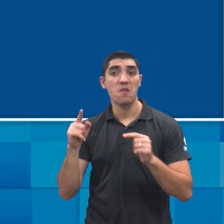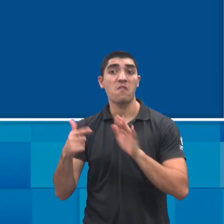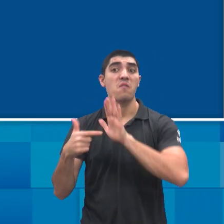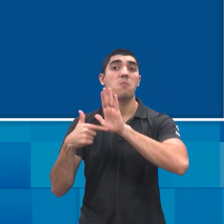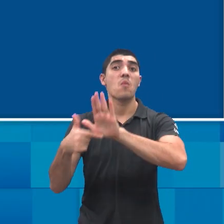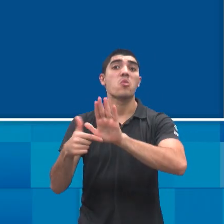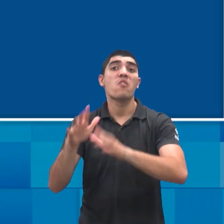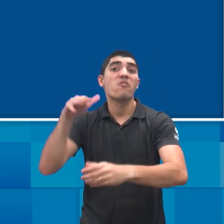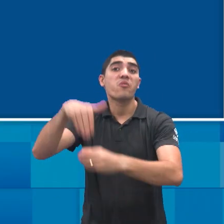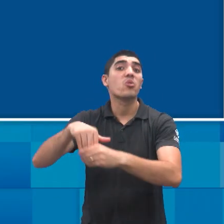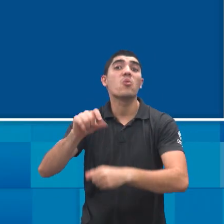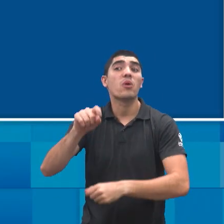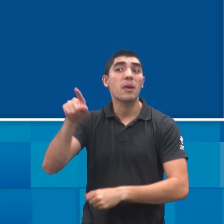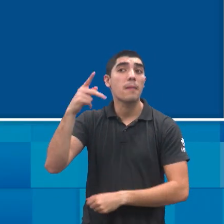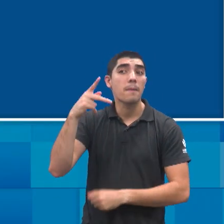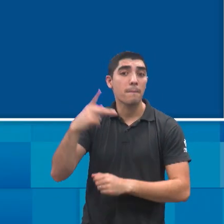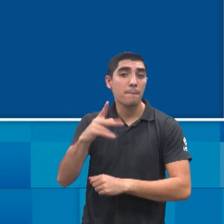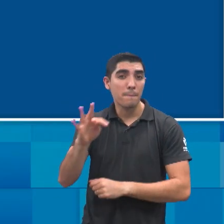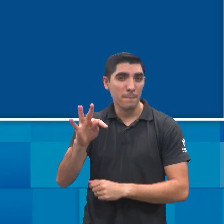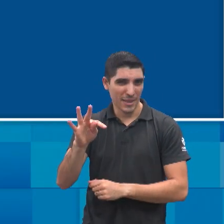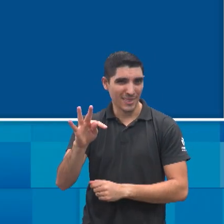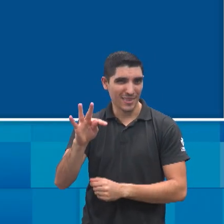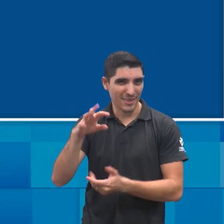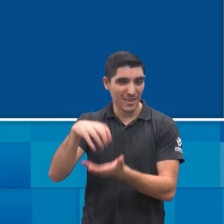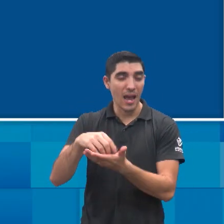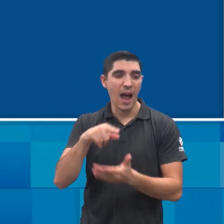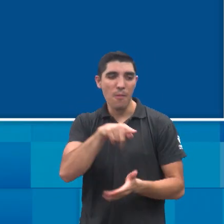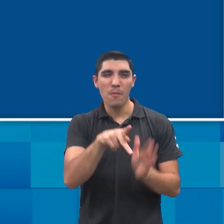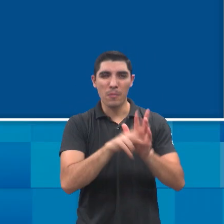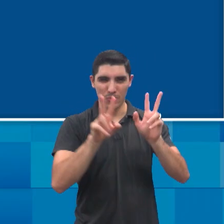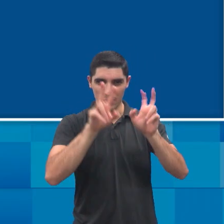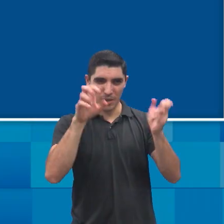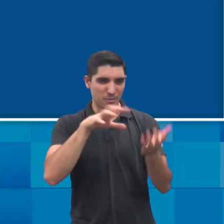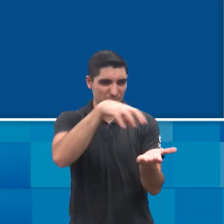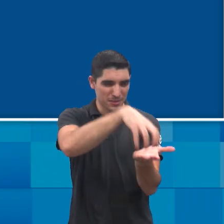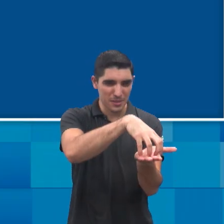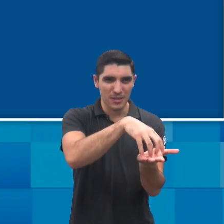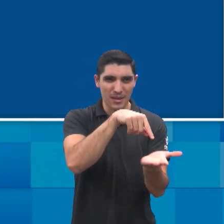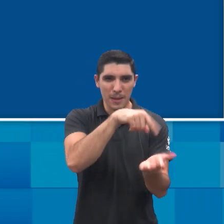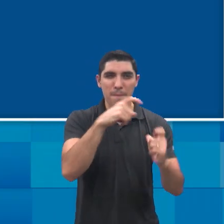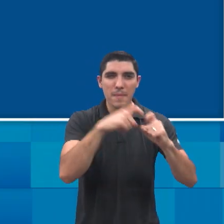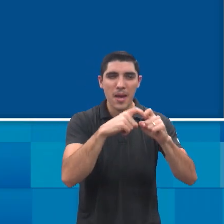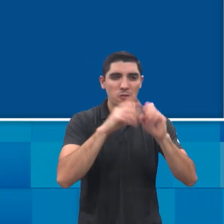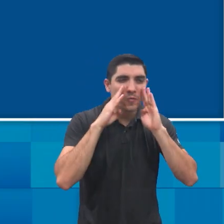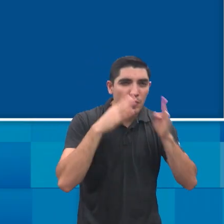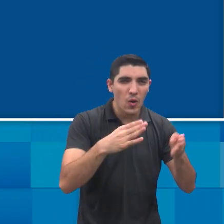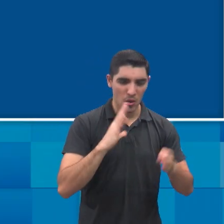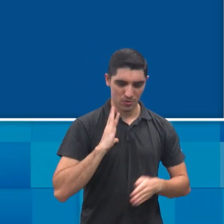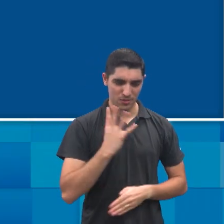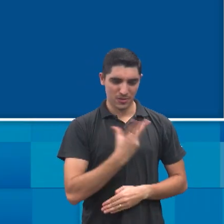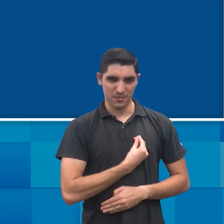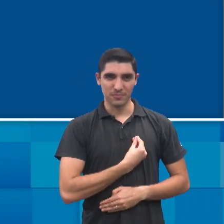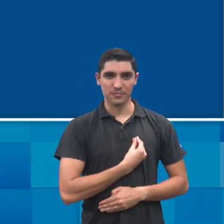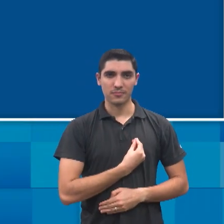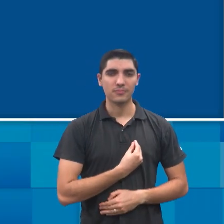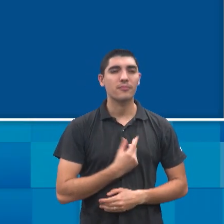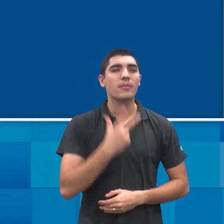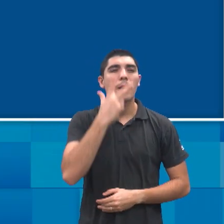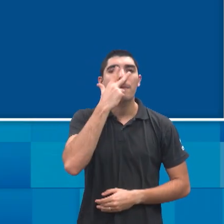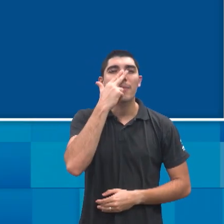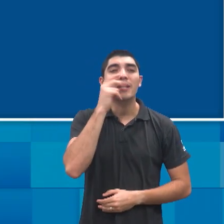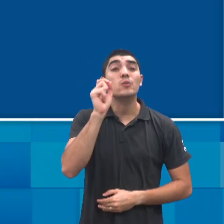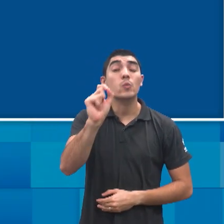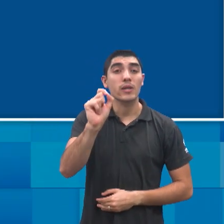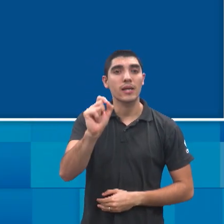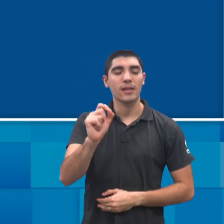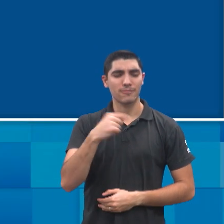votei com relação aos ambulatórios trans. E aí é a minha ira, com todo respeito. Porque dá impressão, ou coloca para a população,